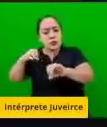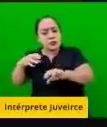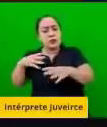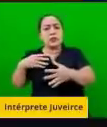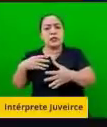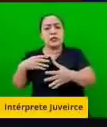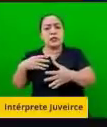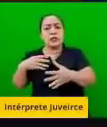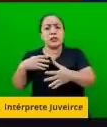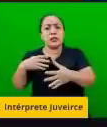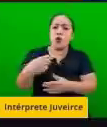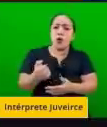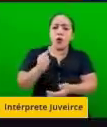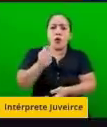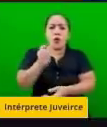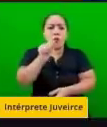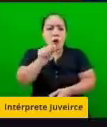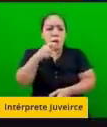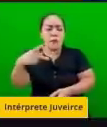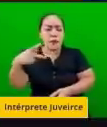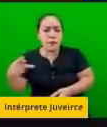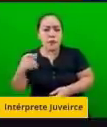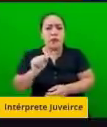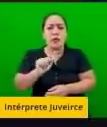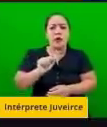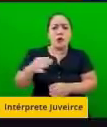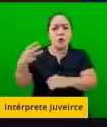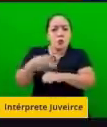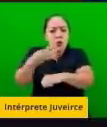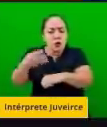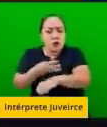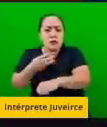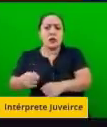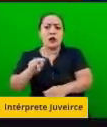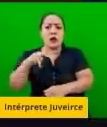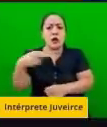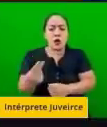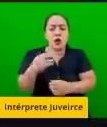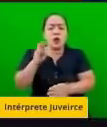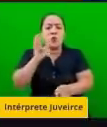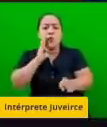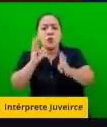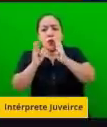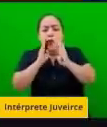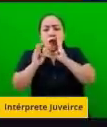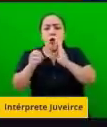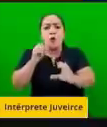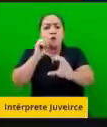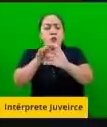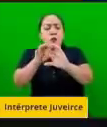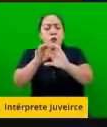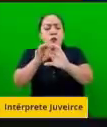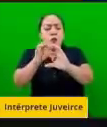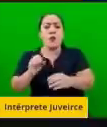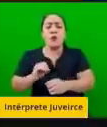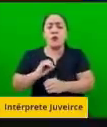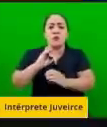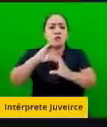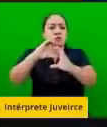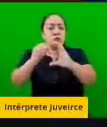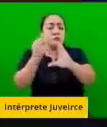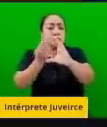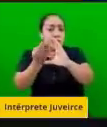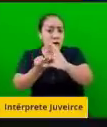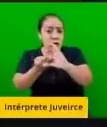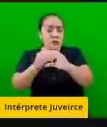aplicativos como o WhatsApp, ou pelo Facebook, por blogs, pelo Google Classroom, enfim. Cada